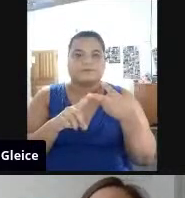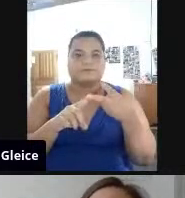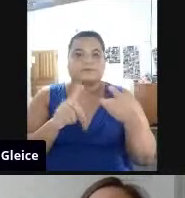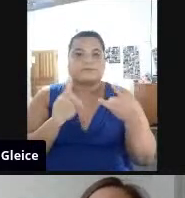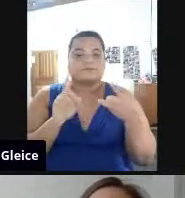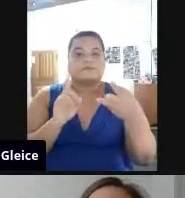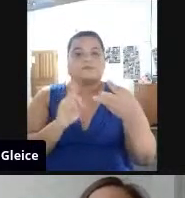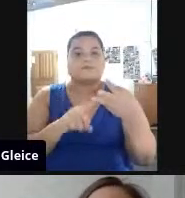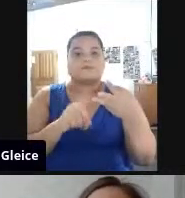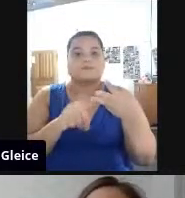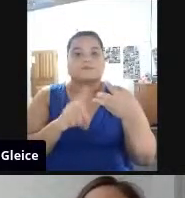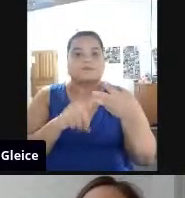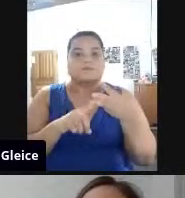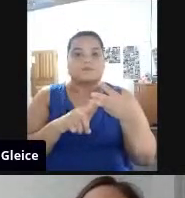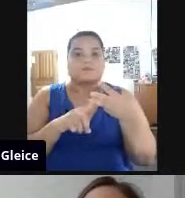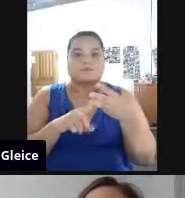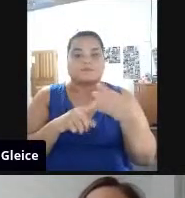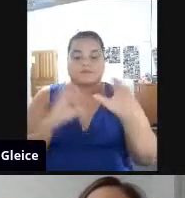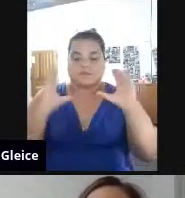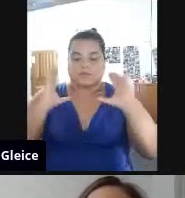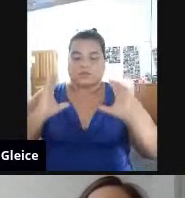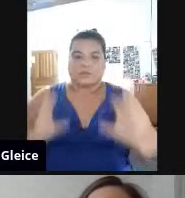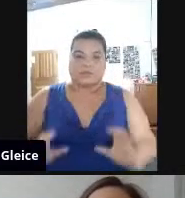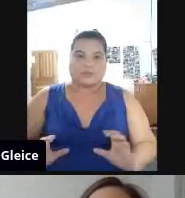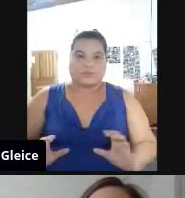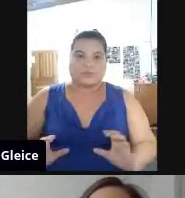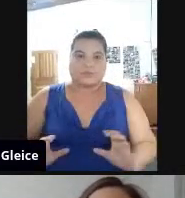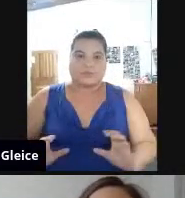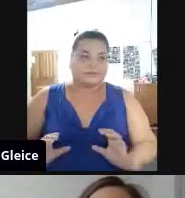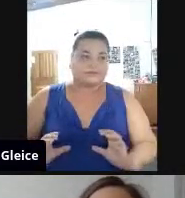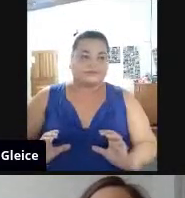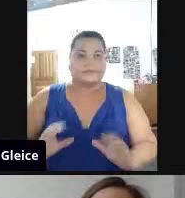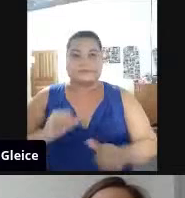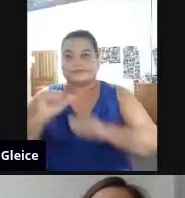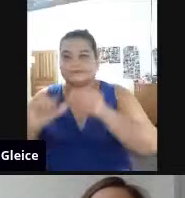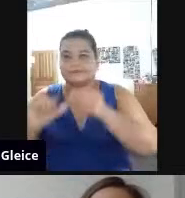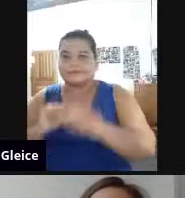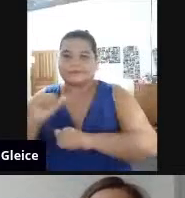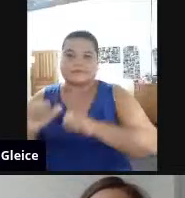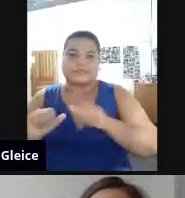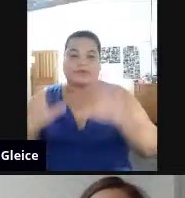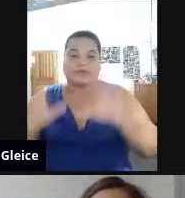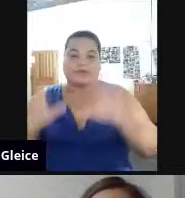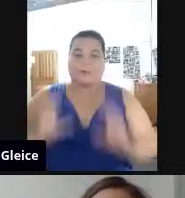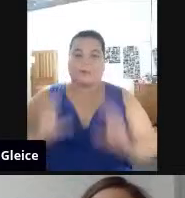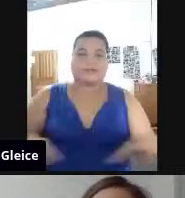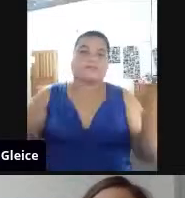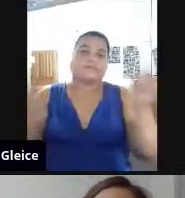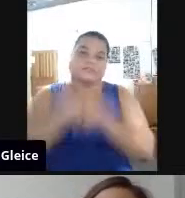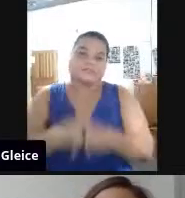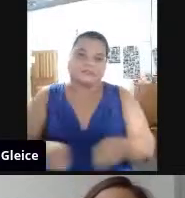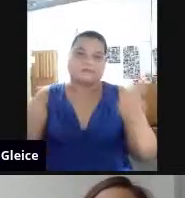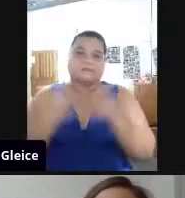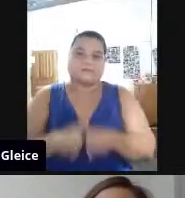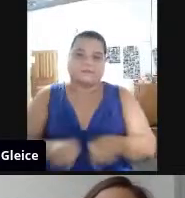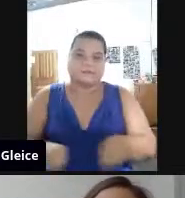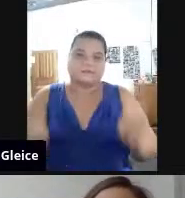de comportamentos e interesses, que a gente chama de interesses restritos e repetitivos. Então, são alguns comportamentos